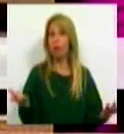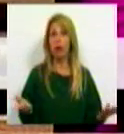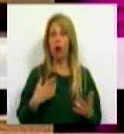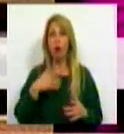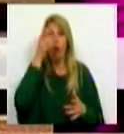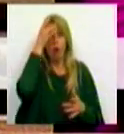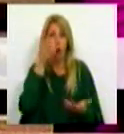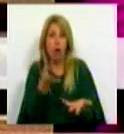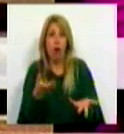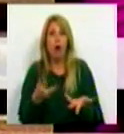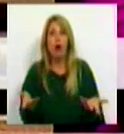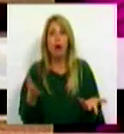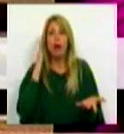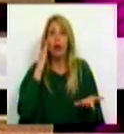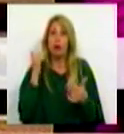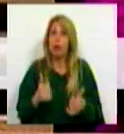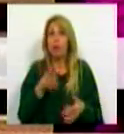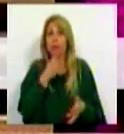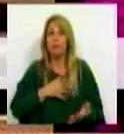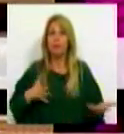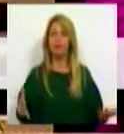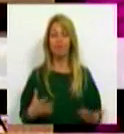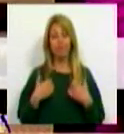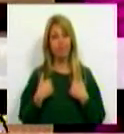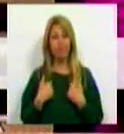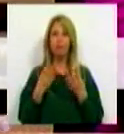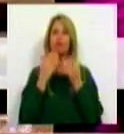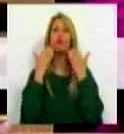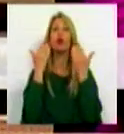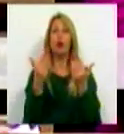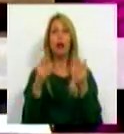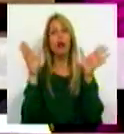sugestão que achem por bem fazermos. Pela nossa parte, muito obrigada pela vossa atenção.